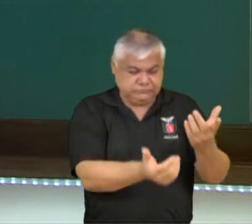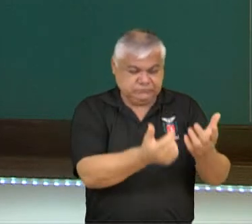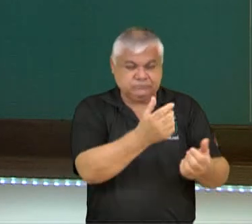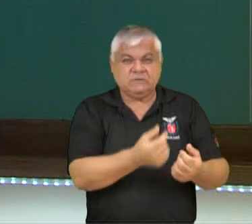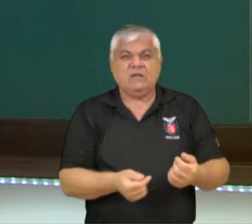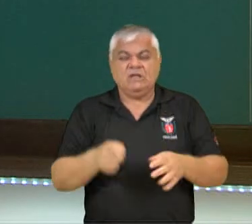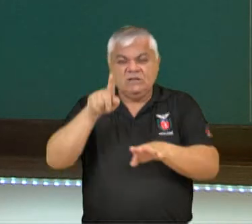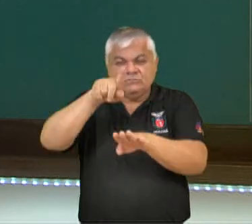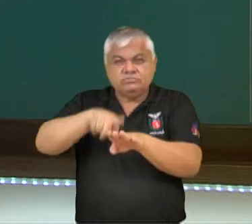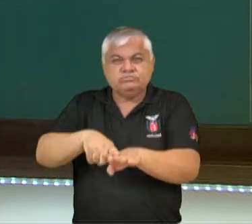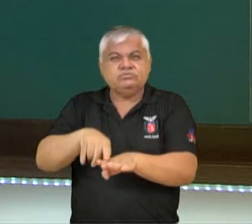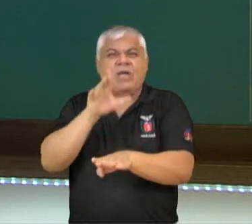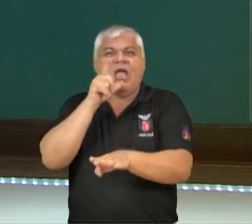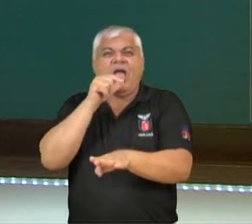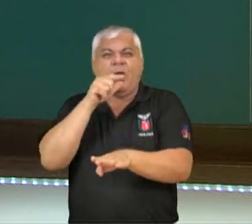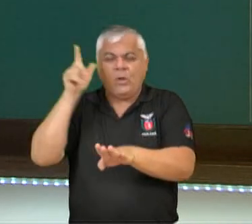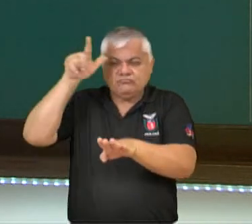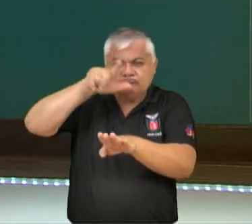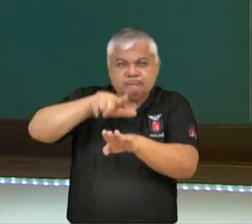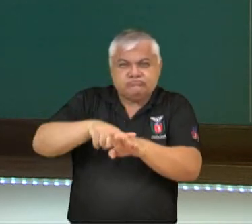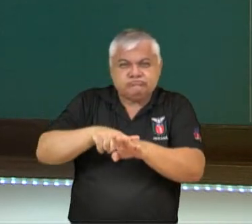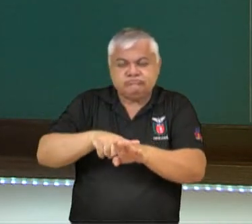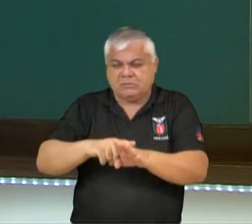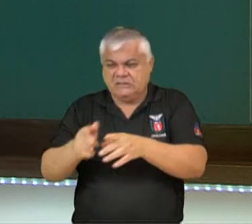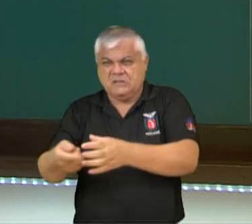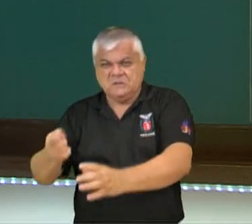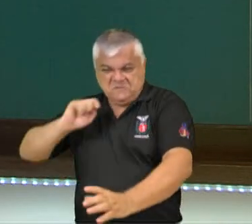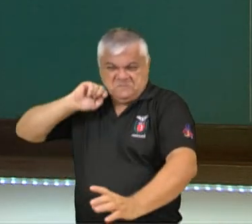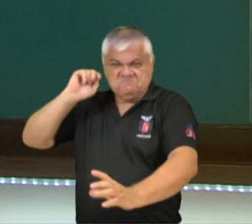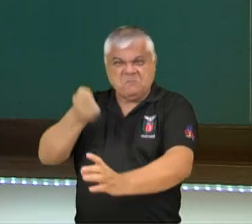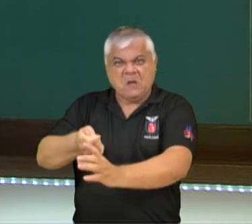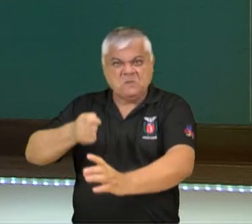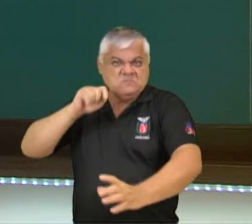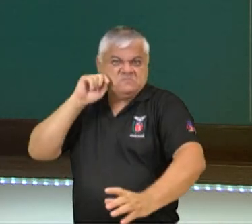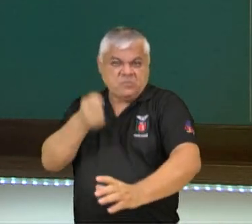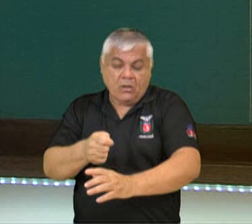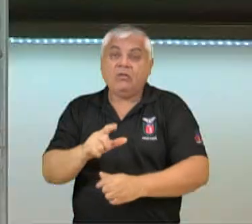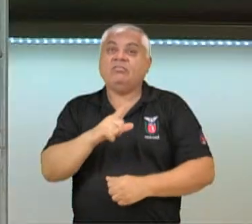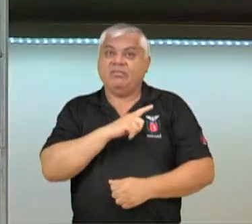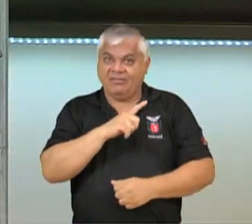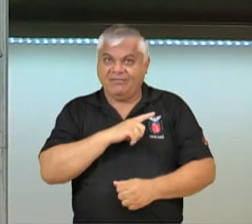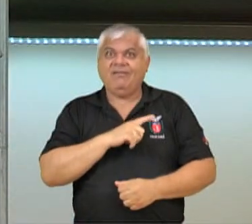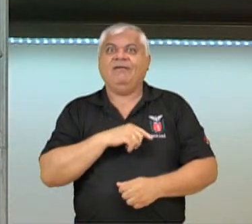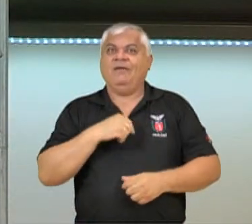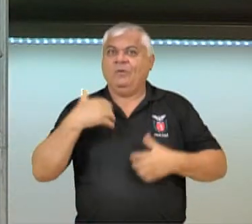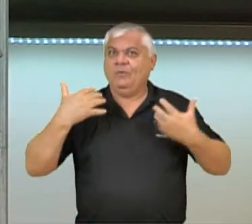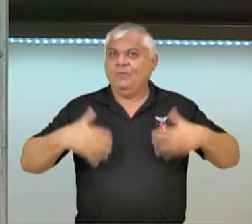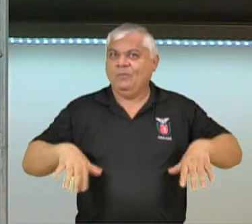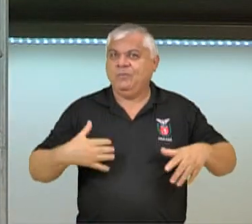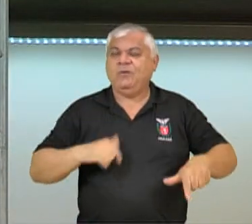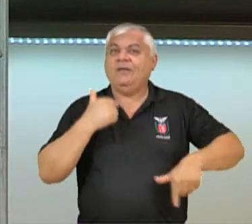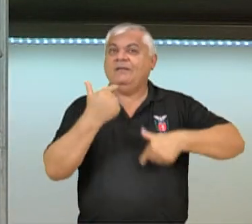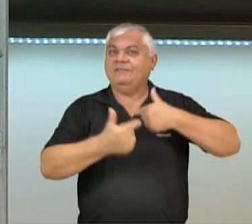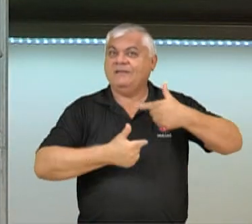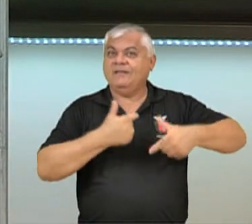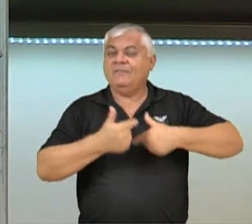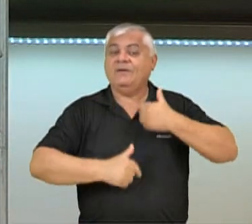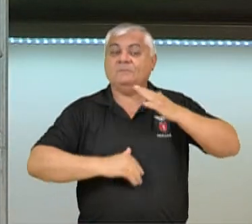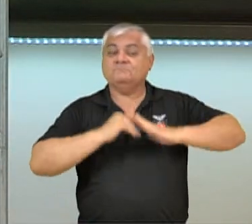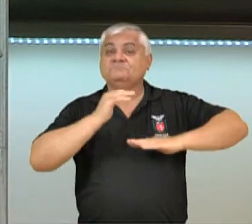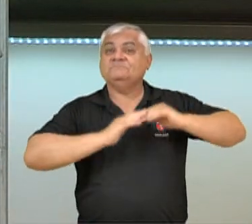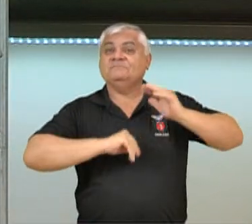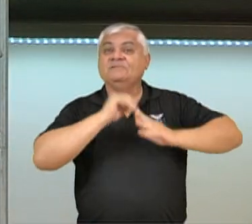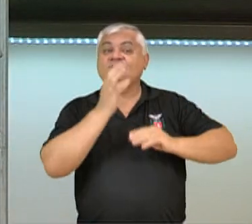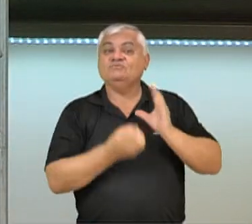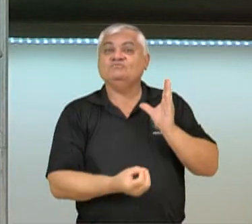tem que derretê-lo, depois tem que dar um choque térmico na água. Tanto que tem um trabalho tão sofisticado que surge uma nova profissão,